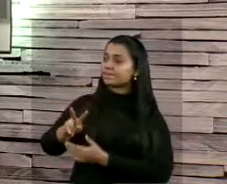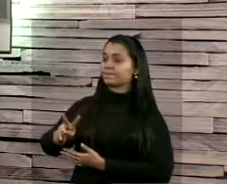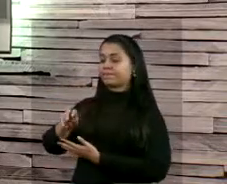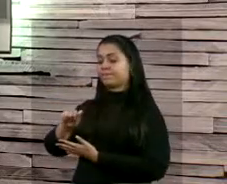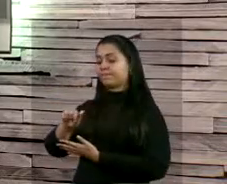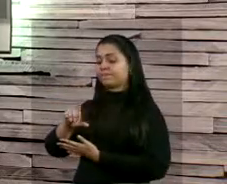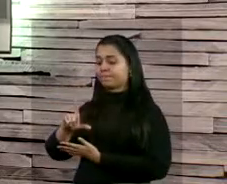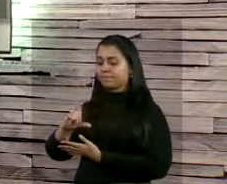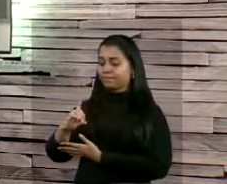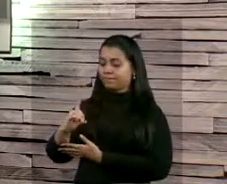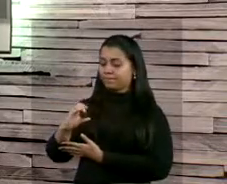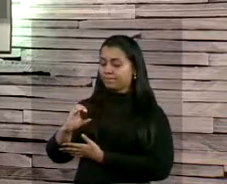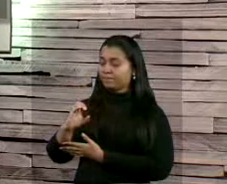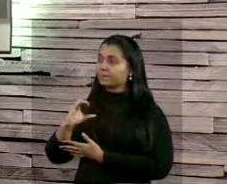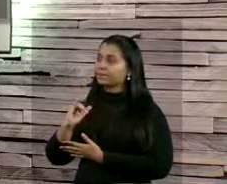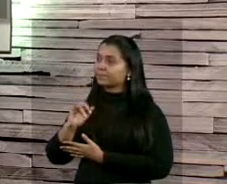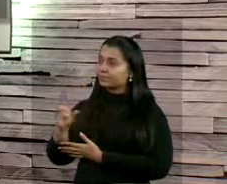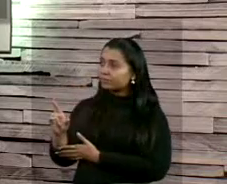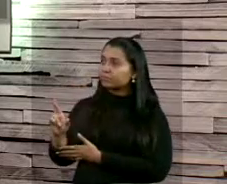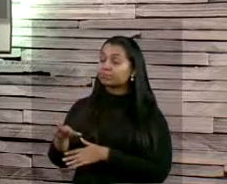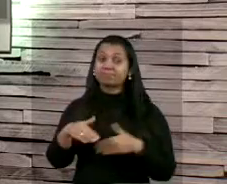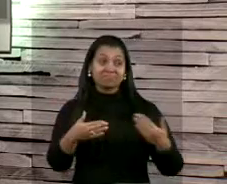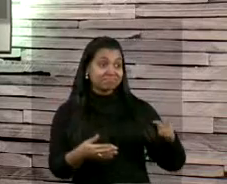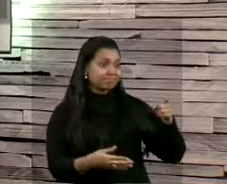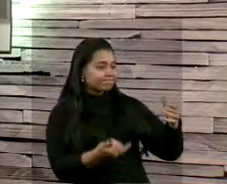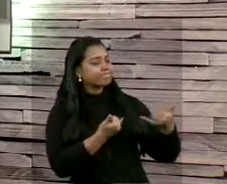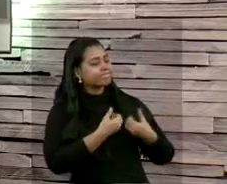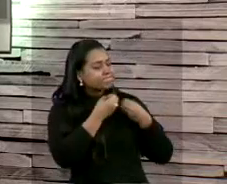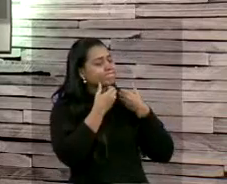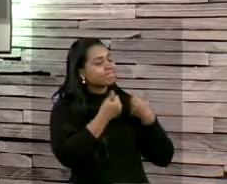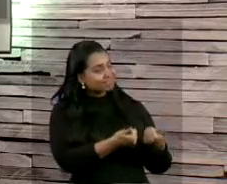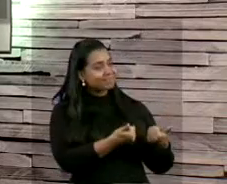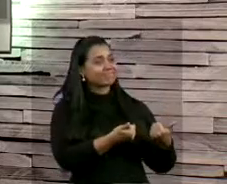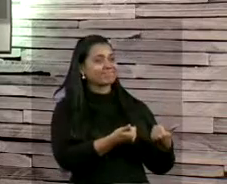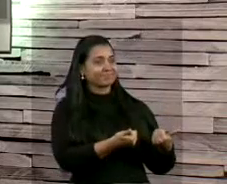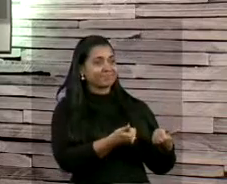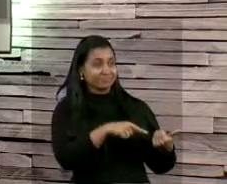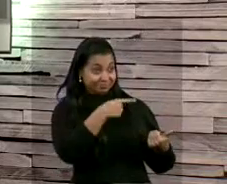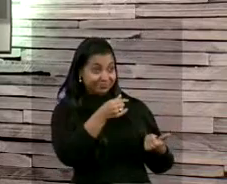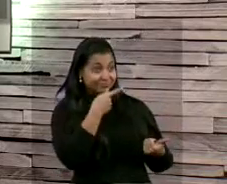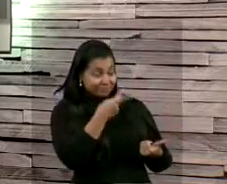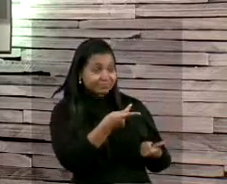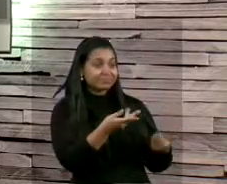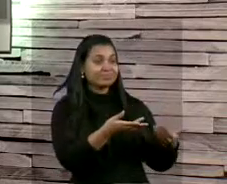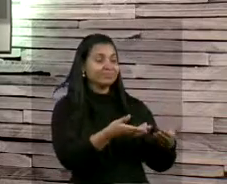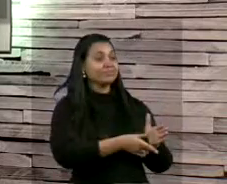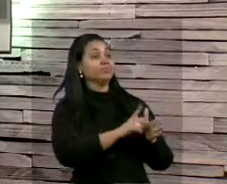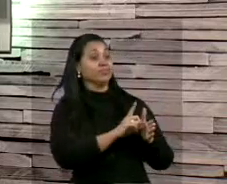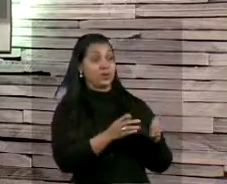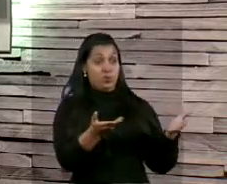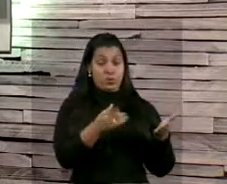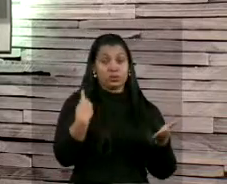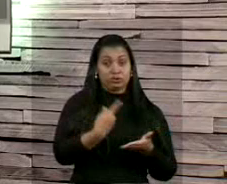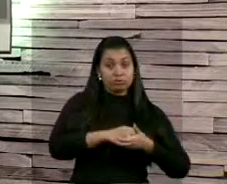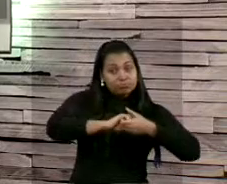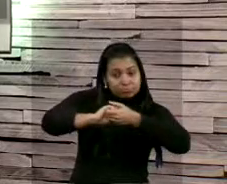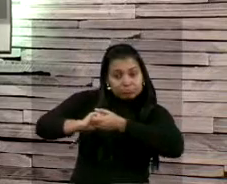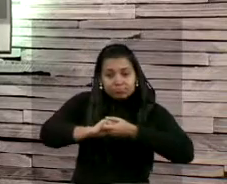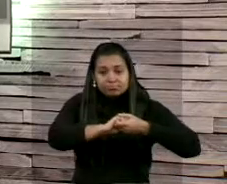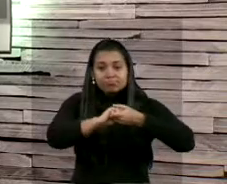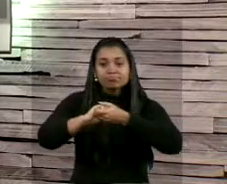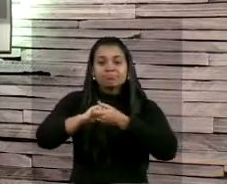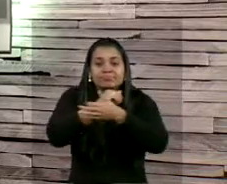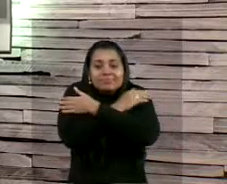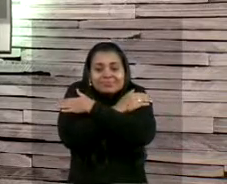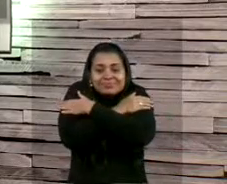Valdeci. Claro. Aliás, você falou muito bem. Eu ia deixar para o final, mas você já adiantou. Hoje nós cumprimentamos e damos